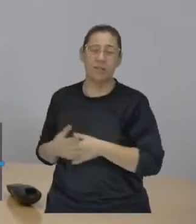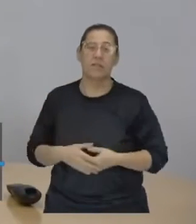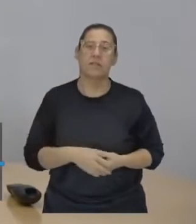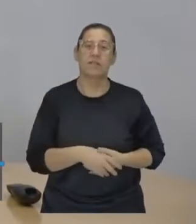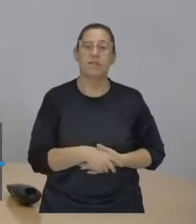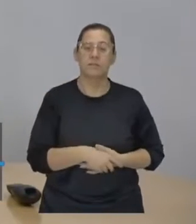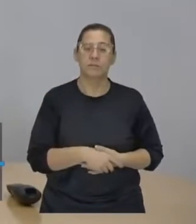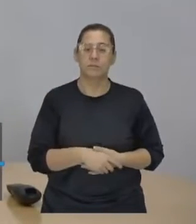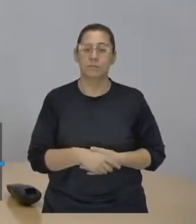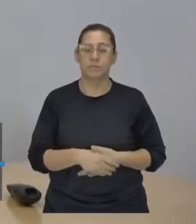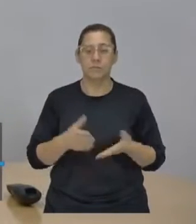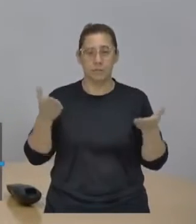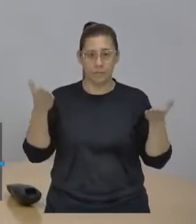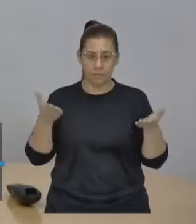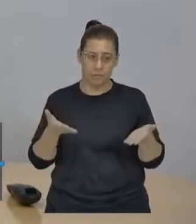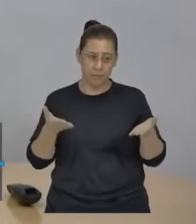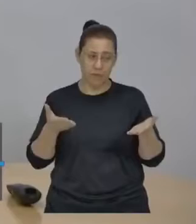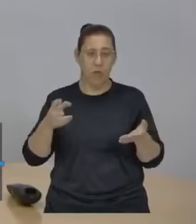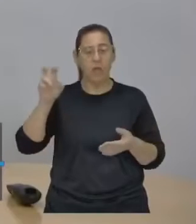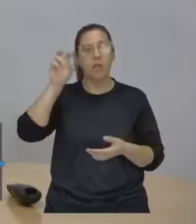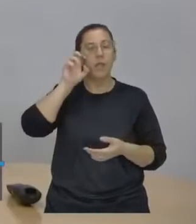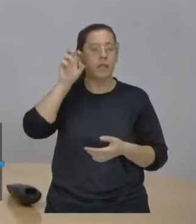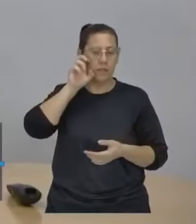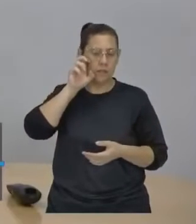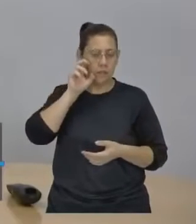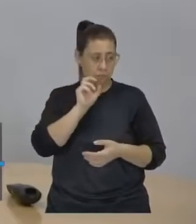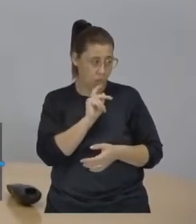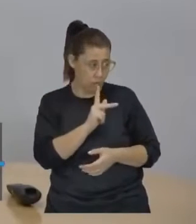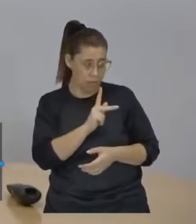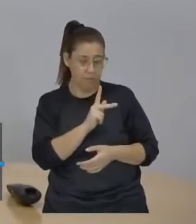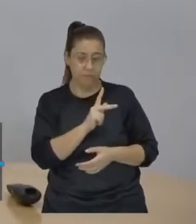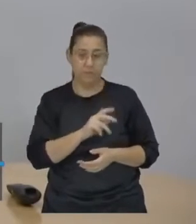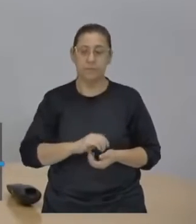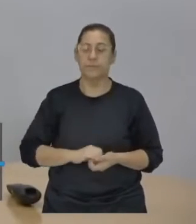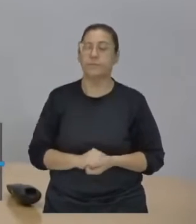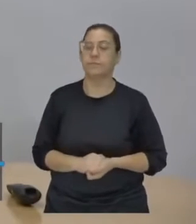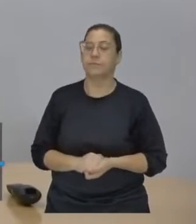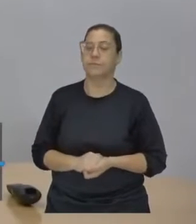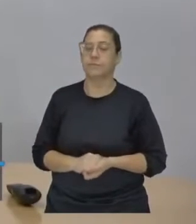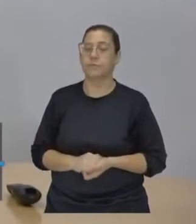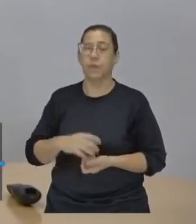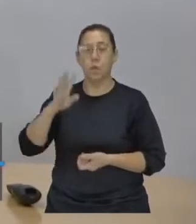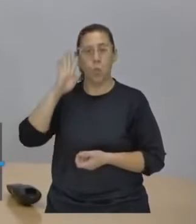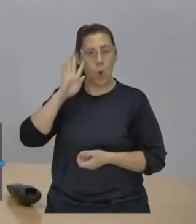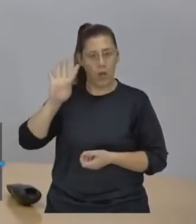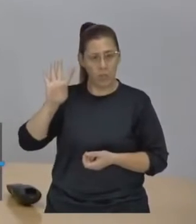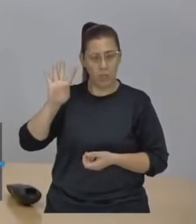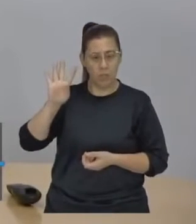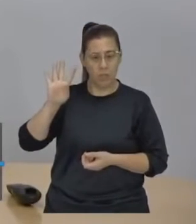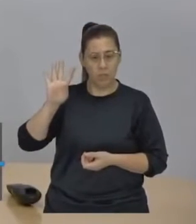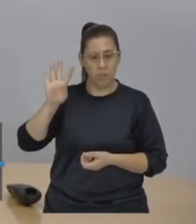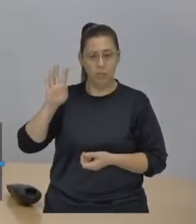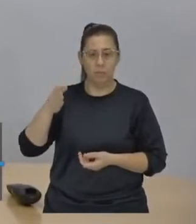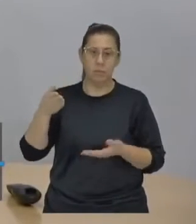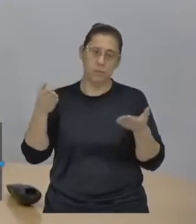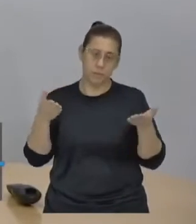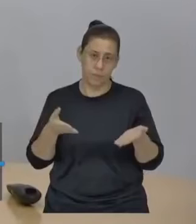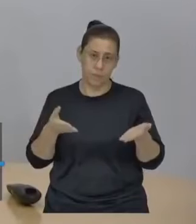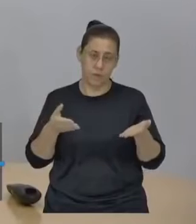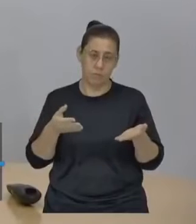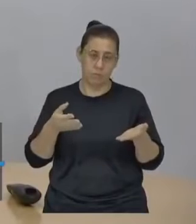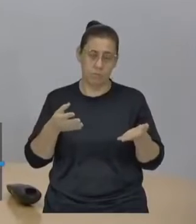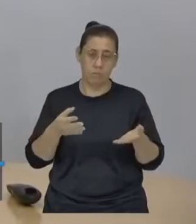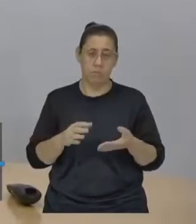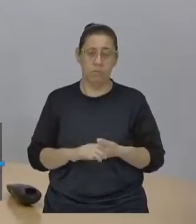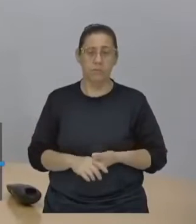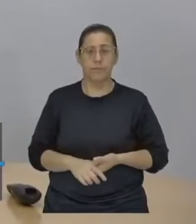Então, hoje é quinta-feira, certo, Elaine? Certo. Hoje é quinta. Quarta-feira é o pretérito da quinta.